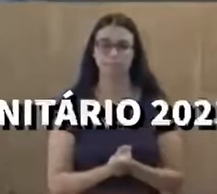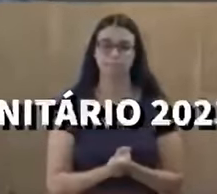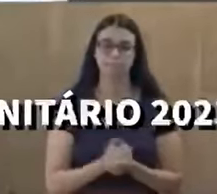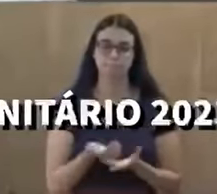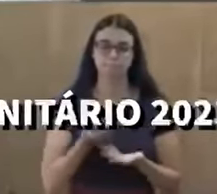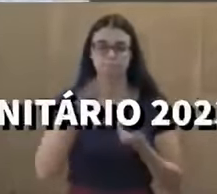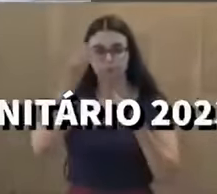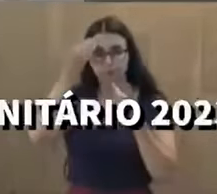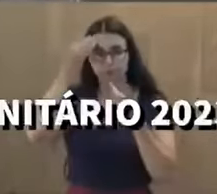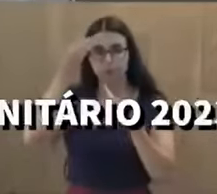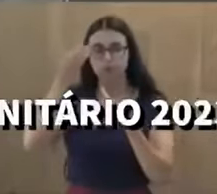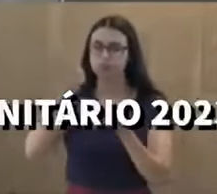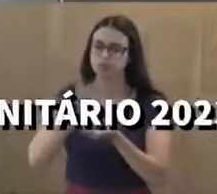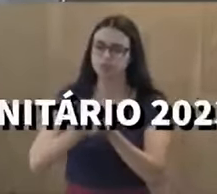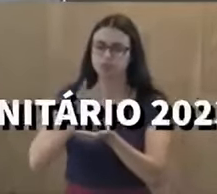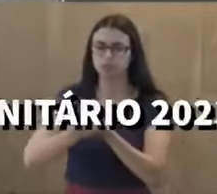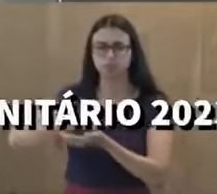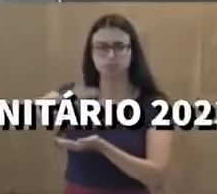Agradeço primeiramente a Deus,